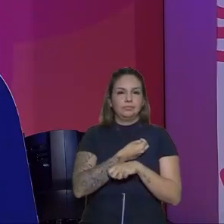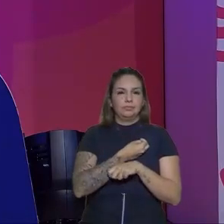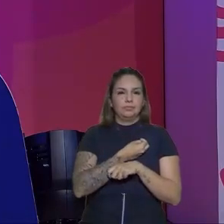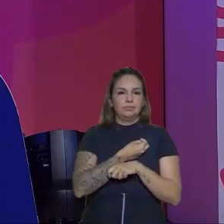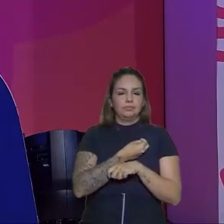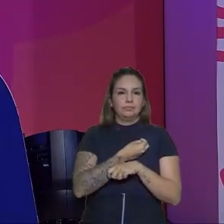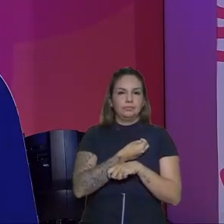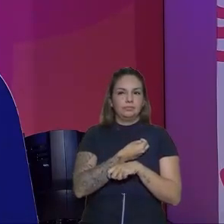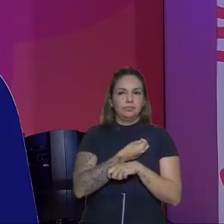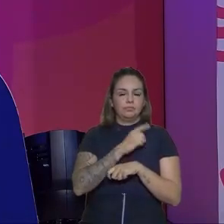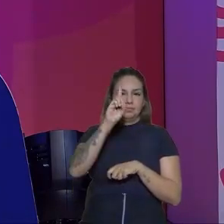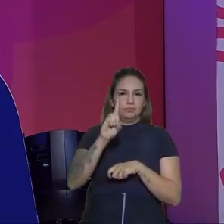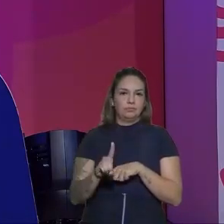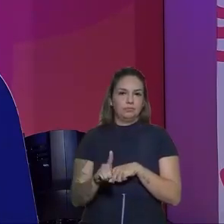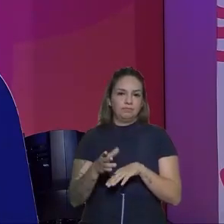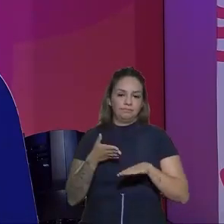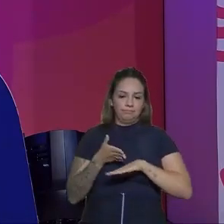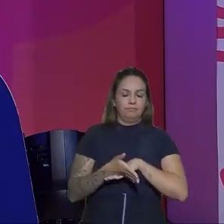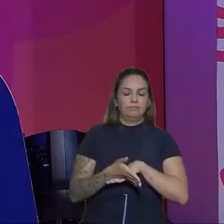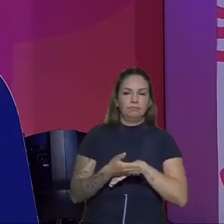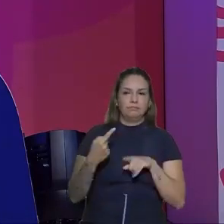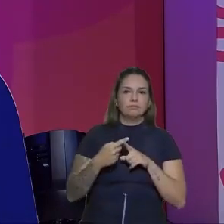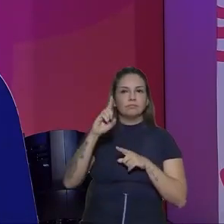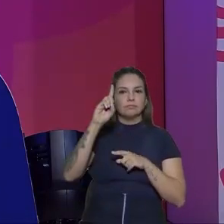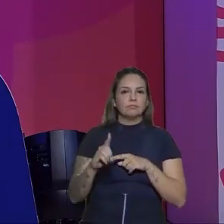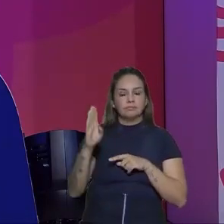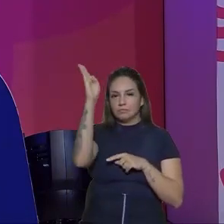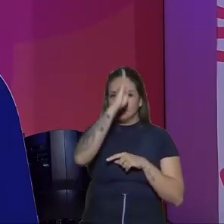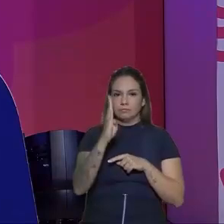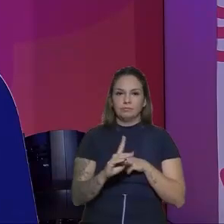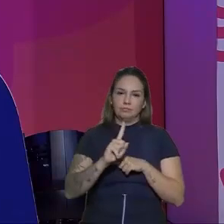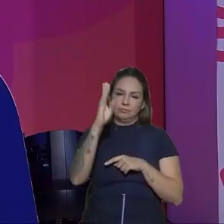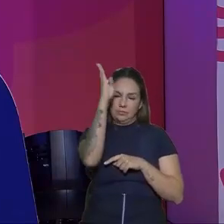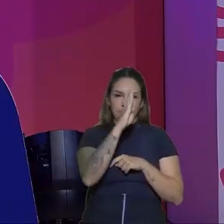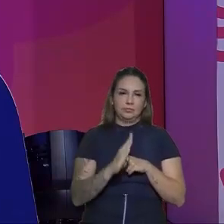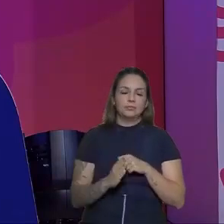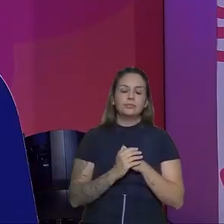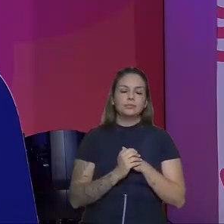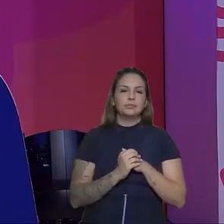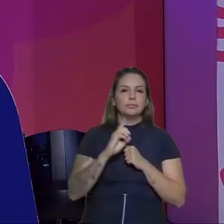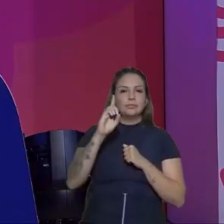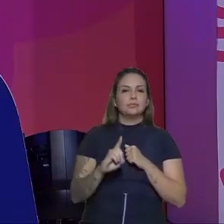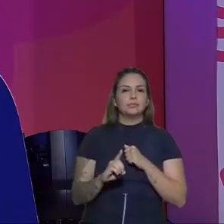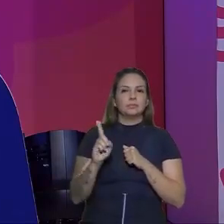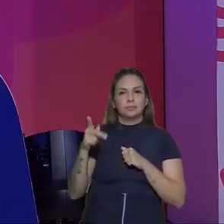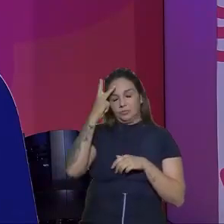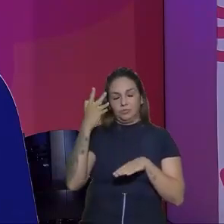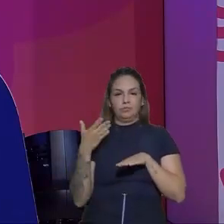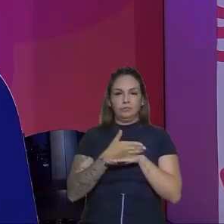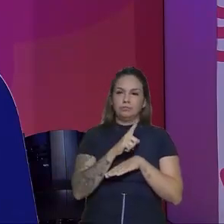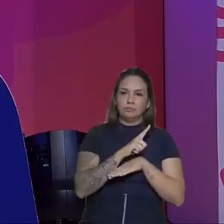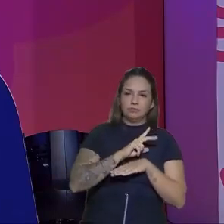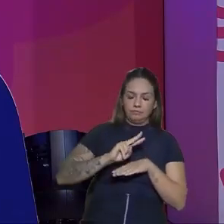sob o jugo do direito do invasor, porque o direito brasileiro hoje não é brasileiro, né, ele é direito do invasor. Então